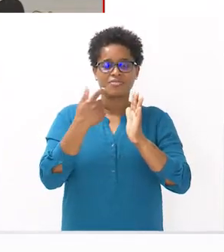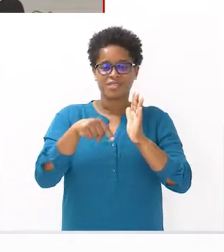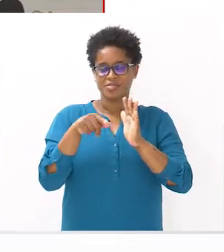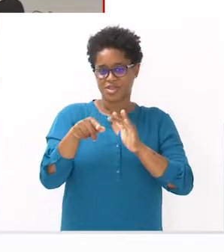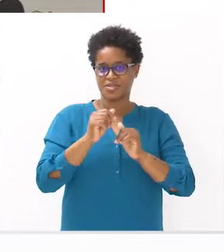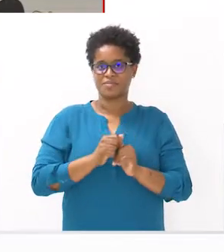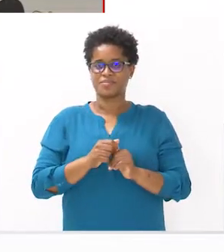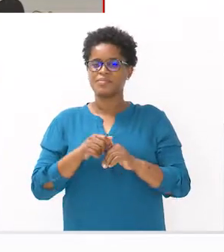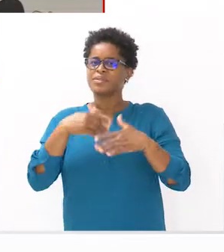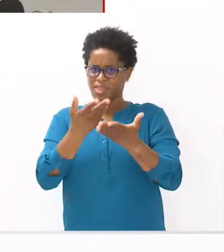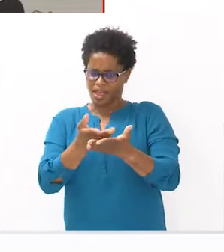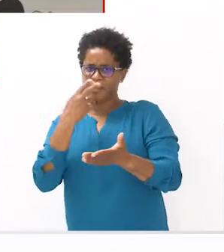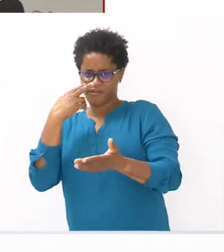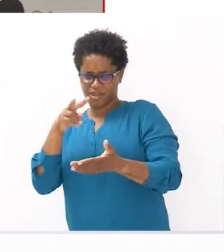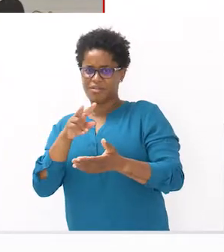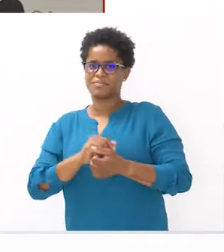aqui. Dá para ver